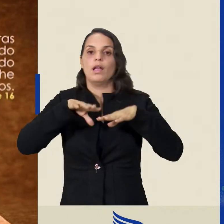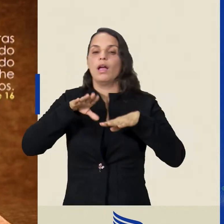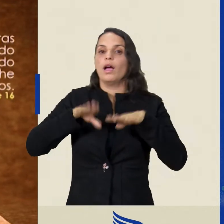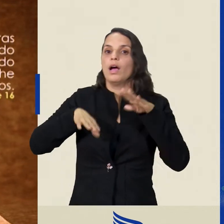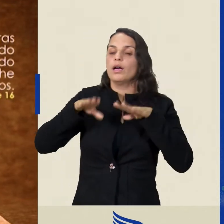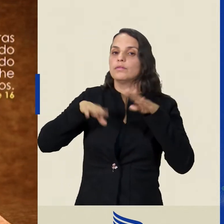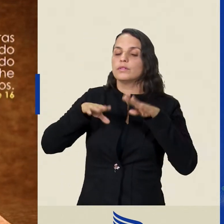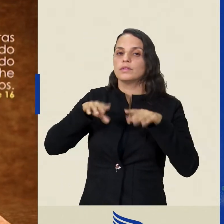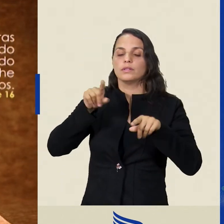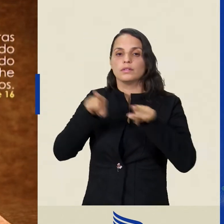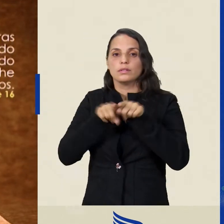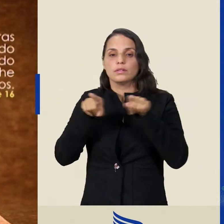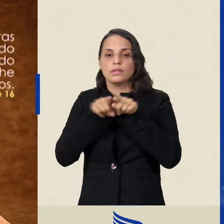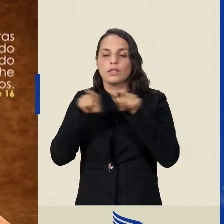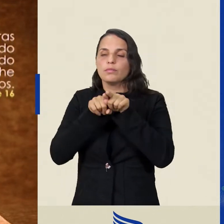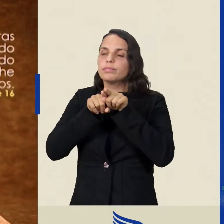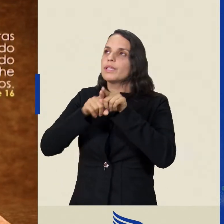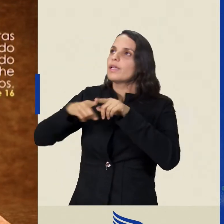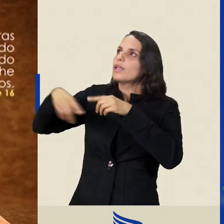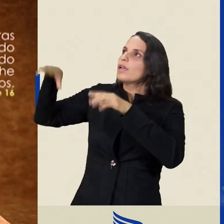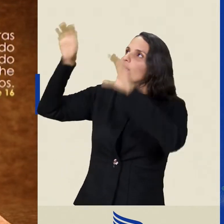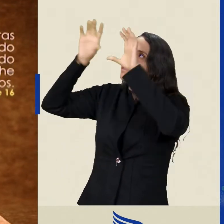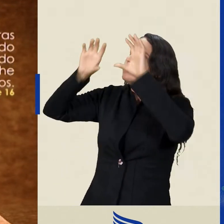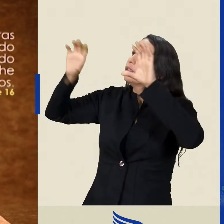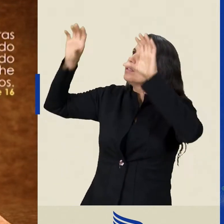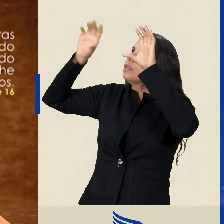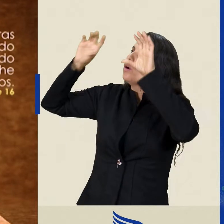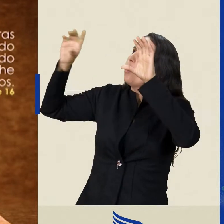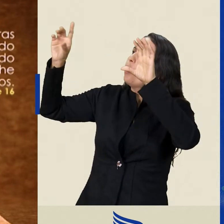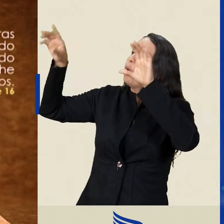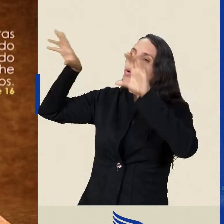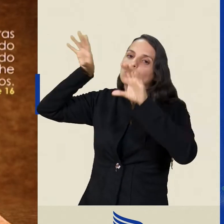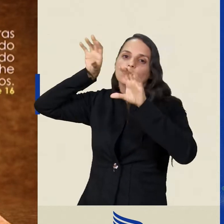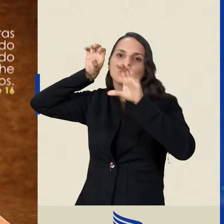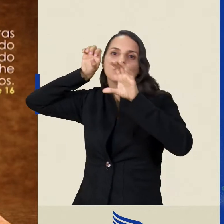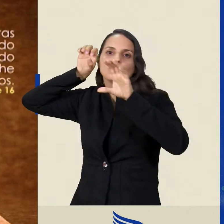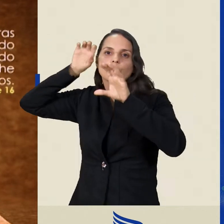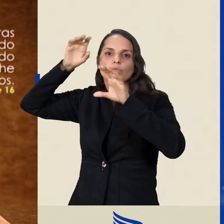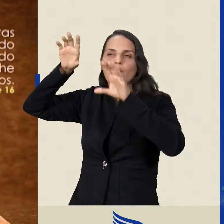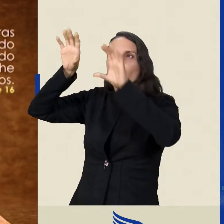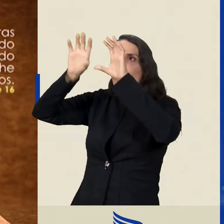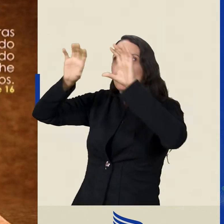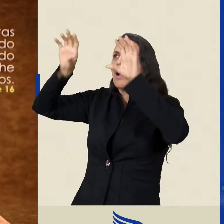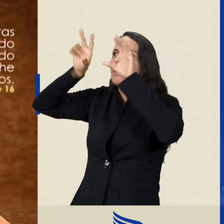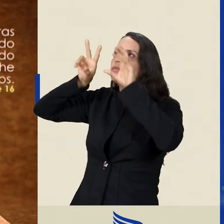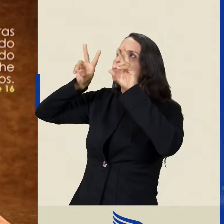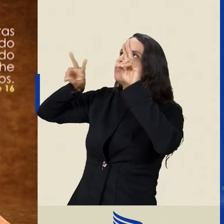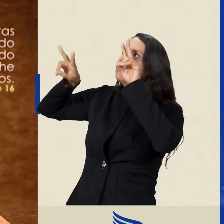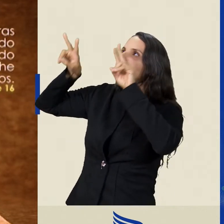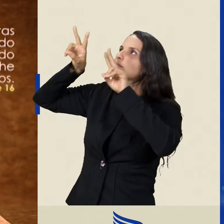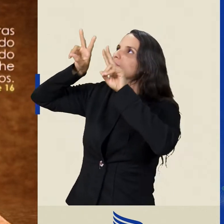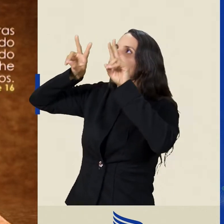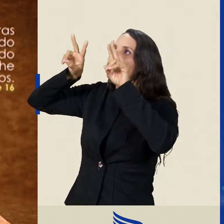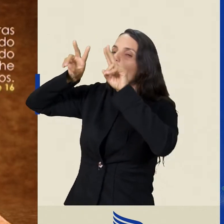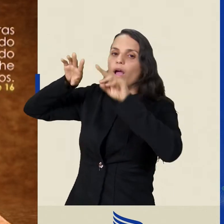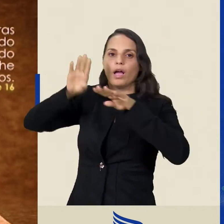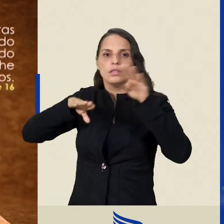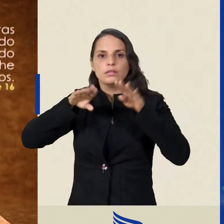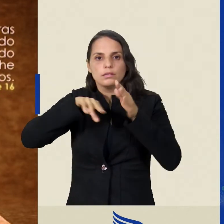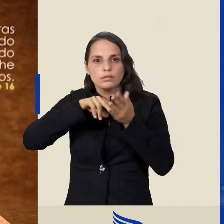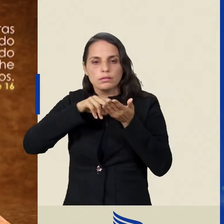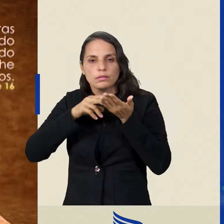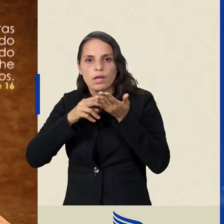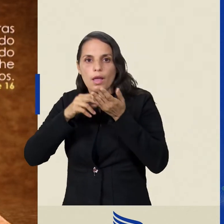o que sabe a ciência do Altíssimo, o que viu a visão do Todo-Poderoso, que cai e se lhe abrem os olhos.